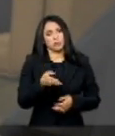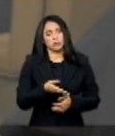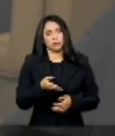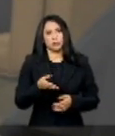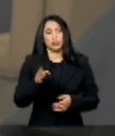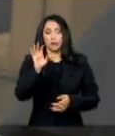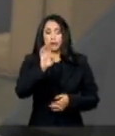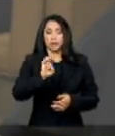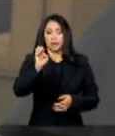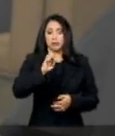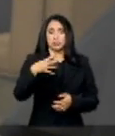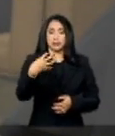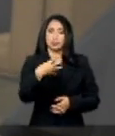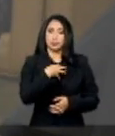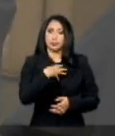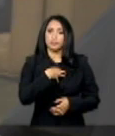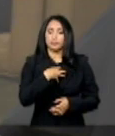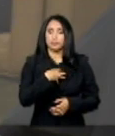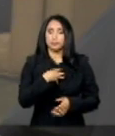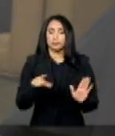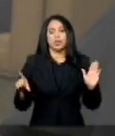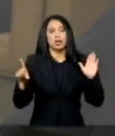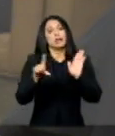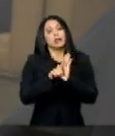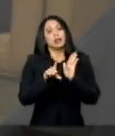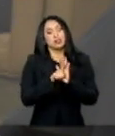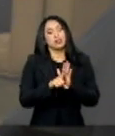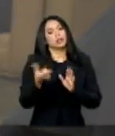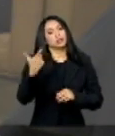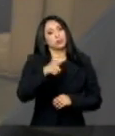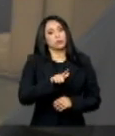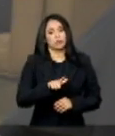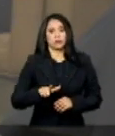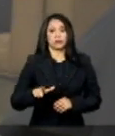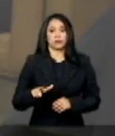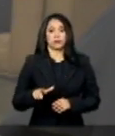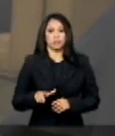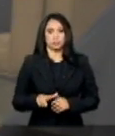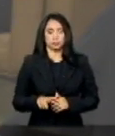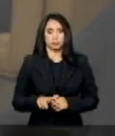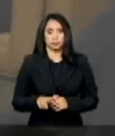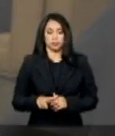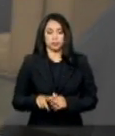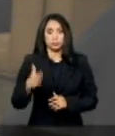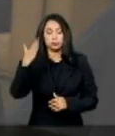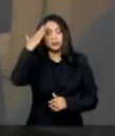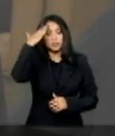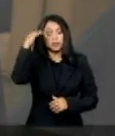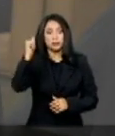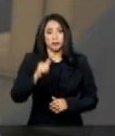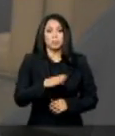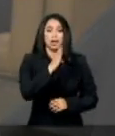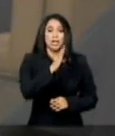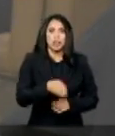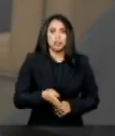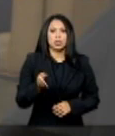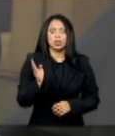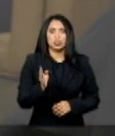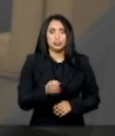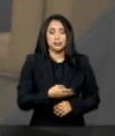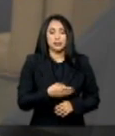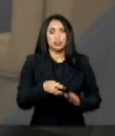estado da bahia né só que ele ainda está em vigor e sabe se que até ser suspensa essa norma